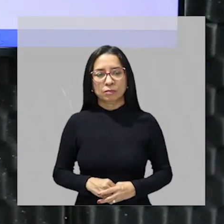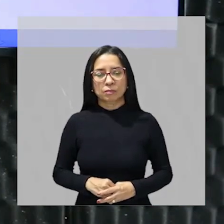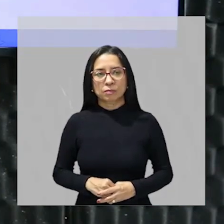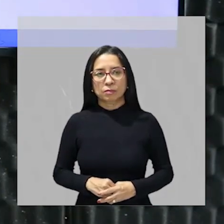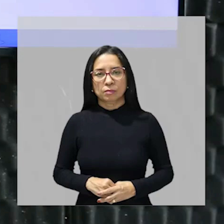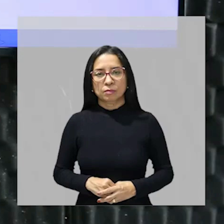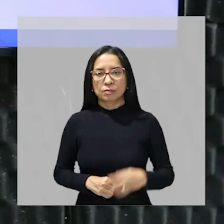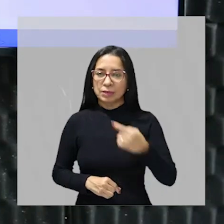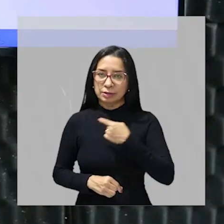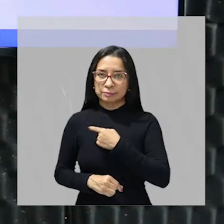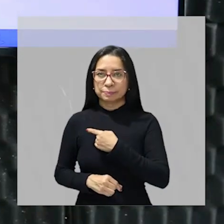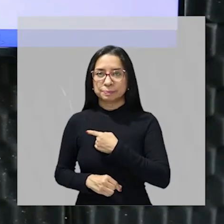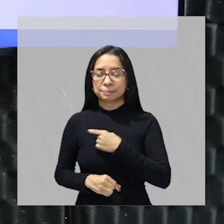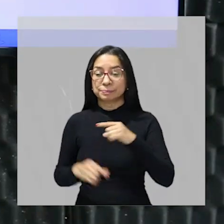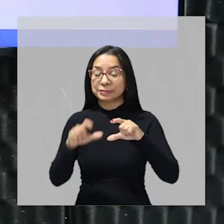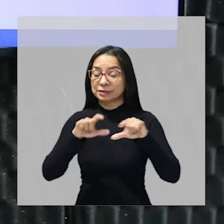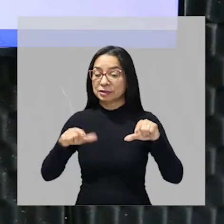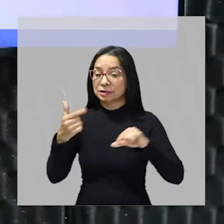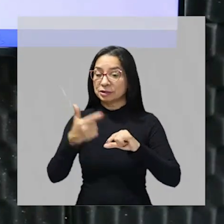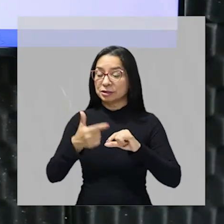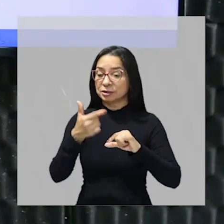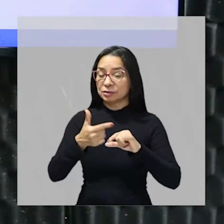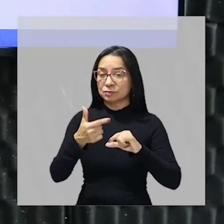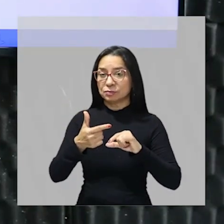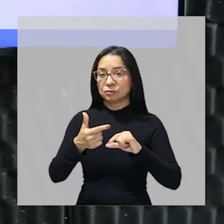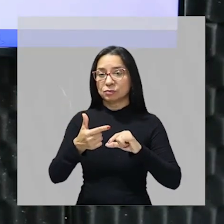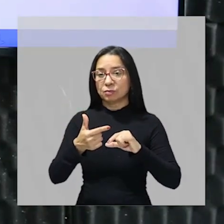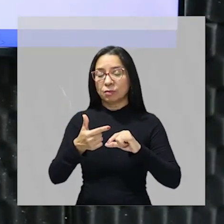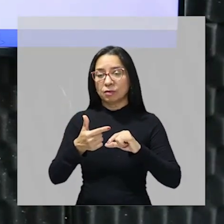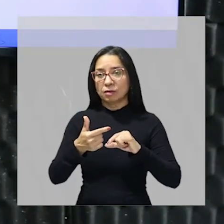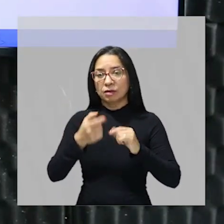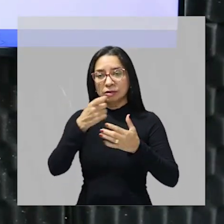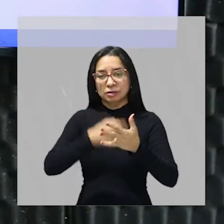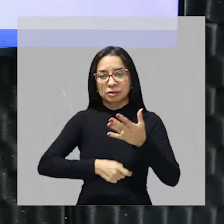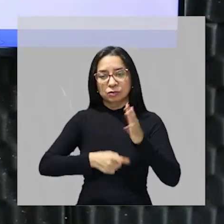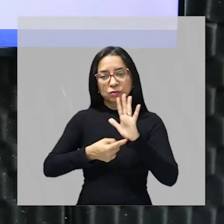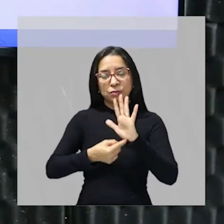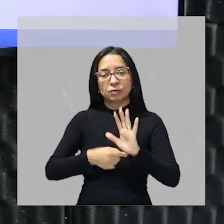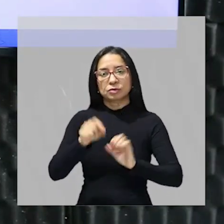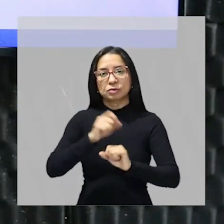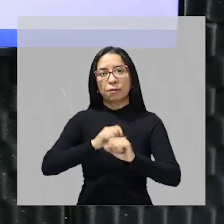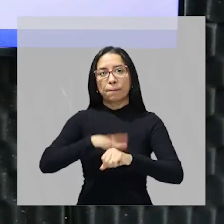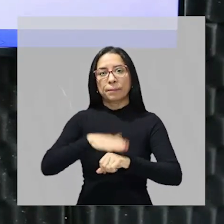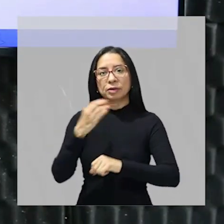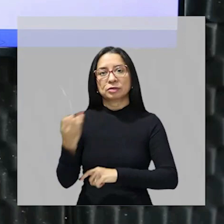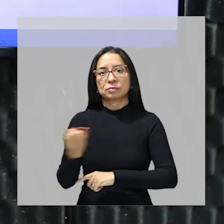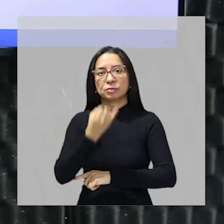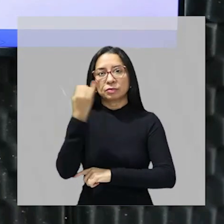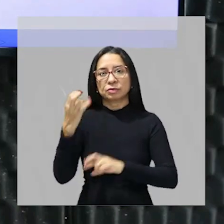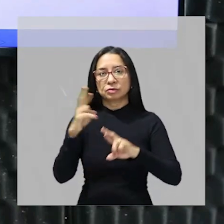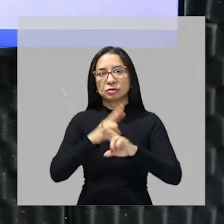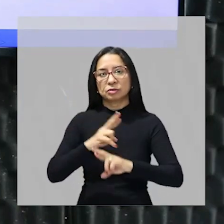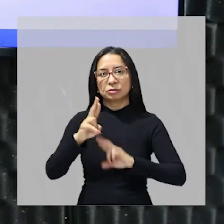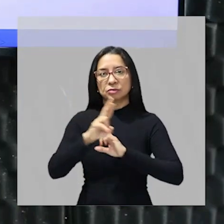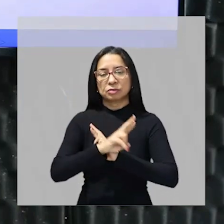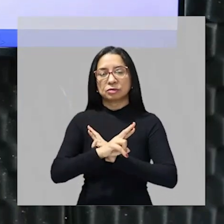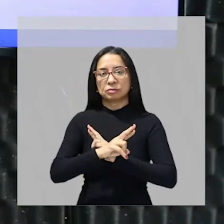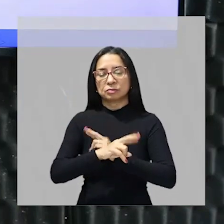Então, aqui ele já nessa segunda parte do texto, ele coloca que o mais importante a respeito